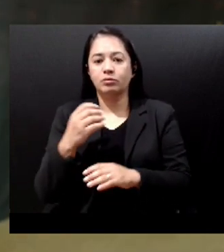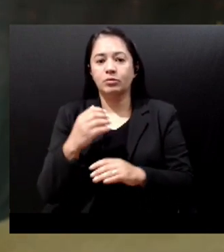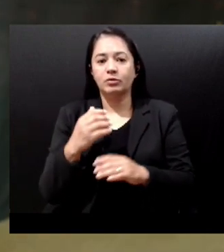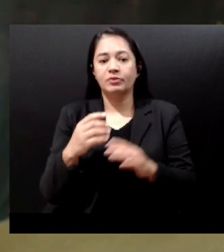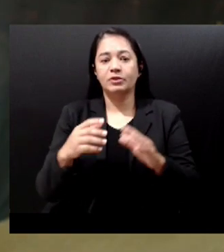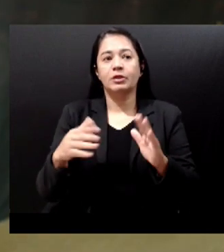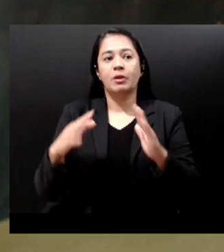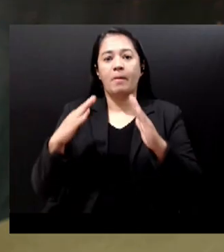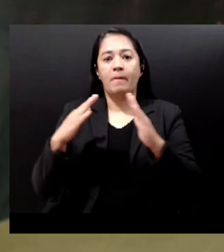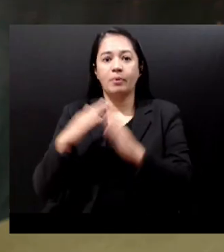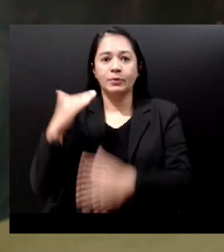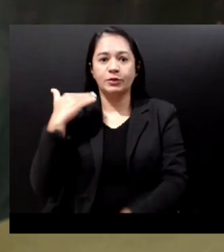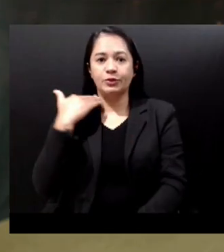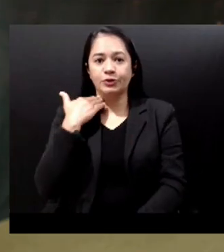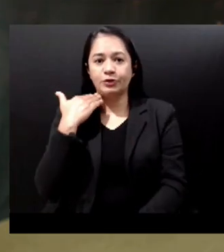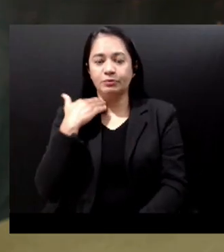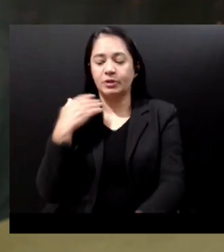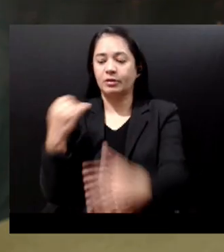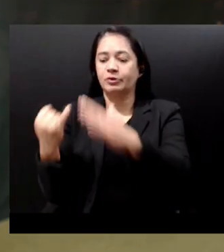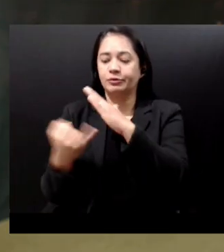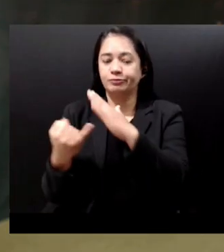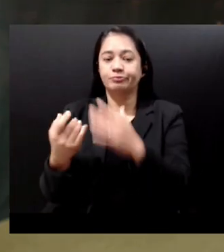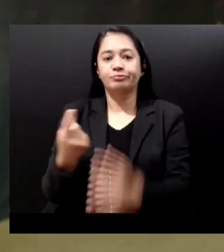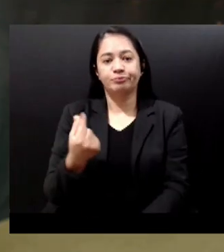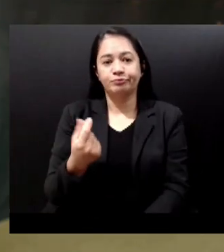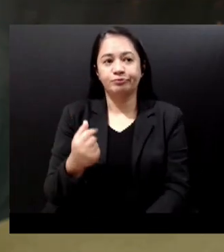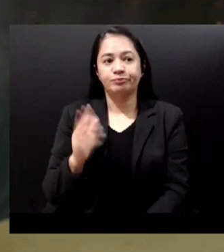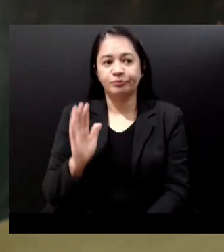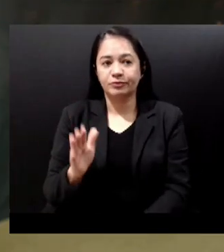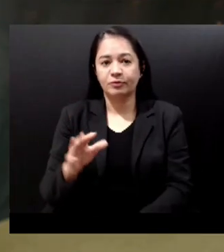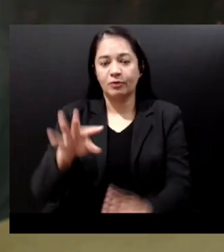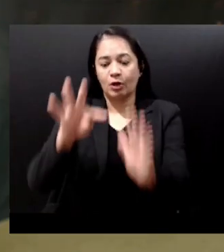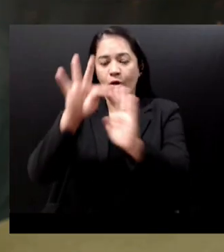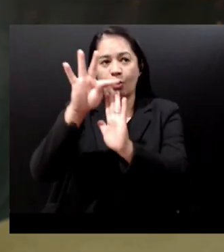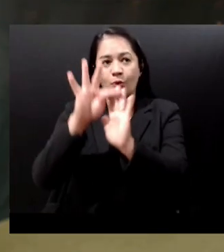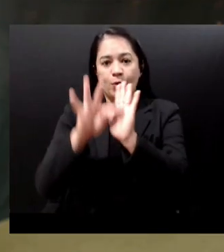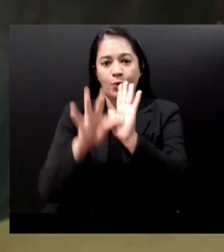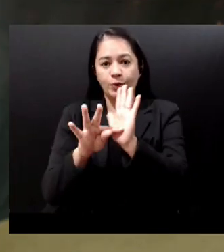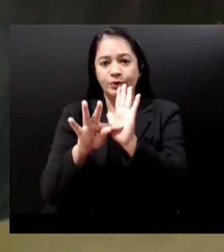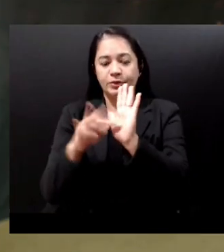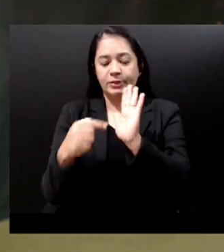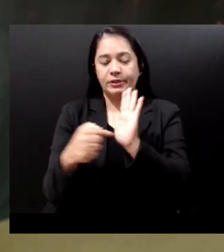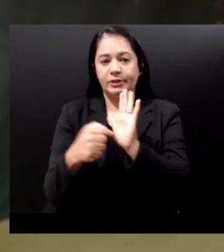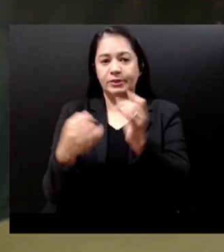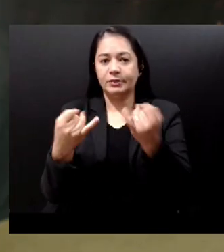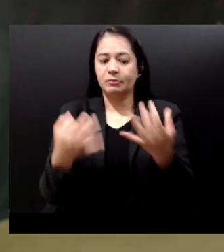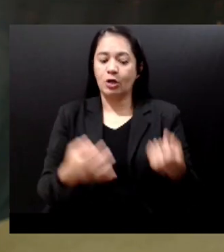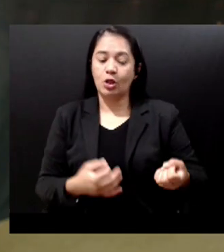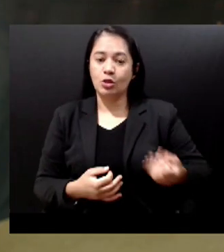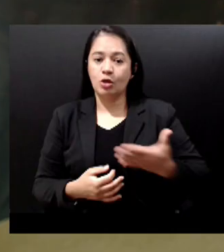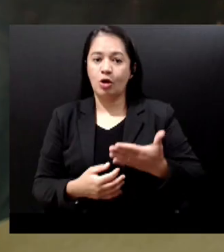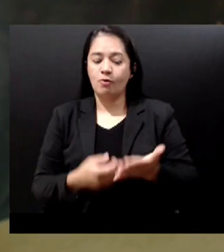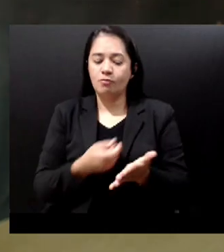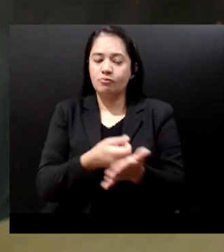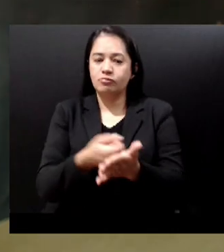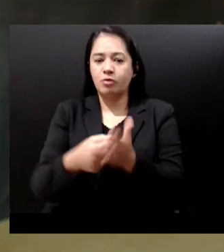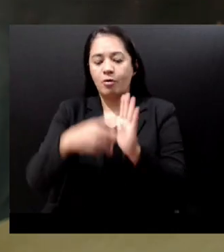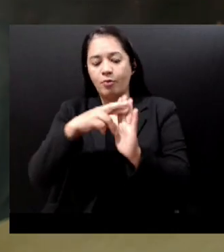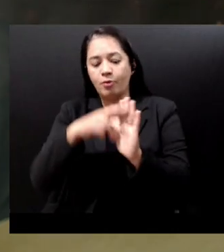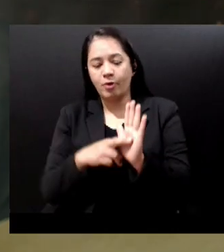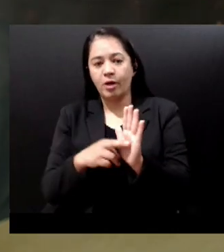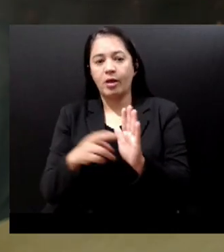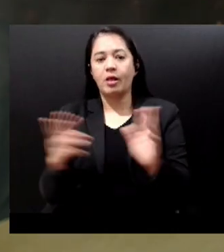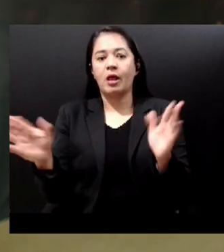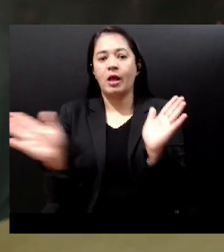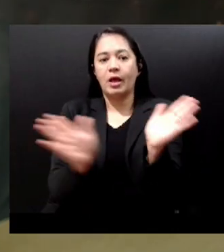instituições financeiras. O texto desse projeto prevê novas exigências relacionadas à acessibilidade, segurança e